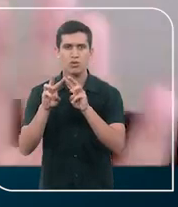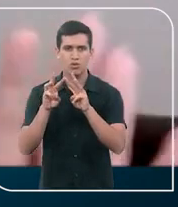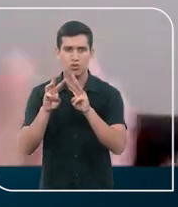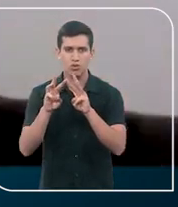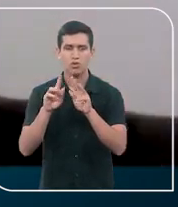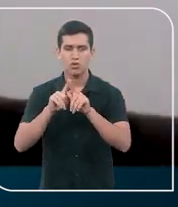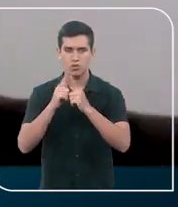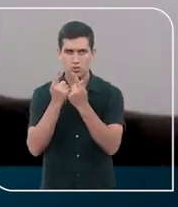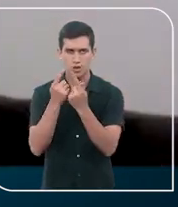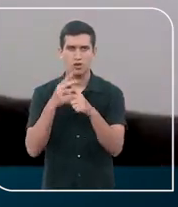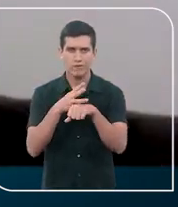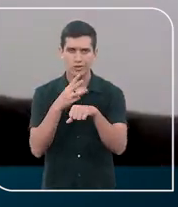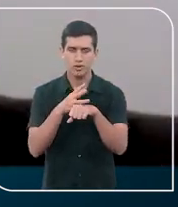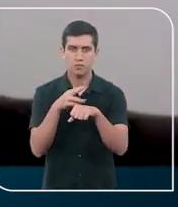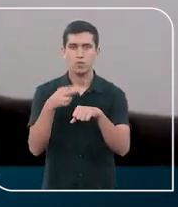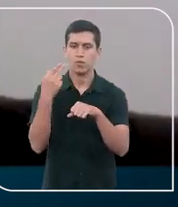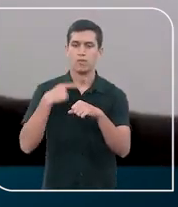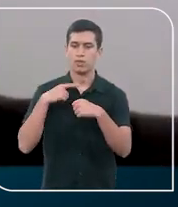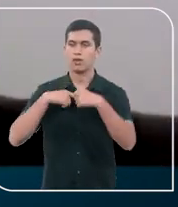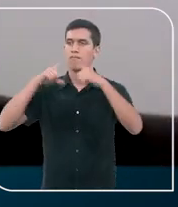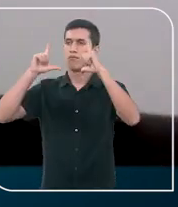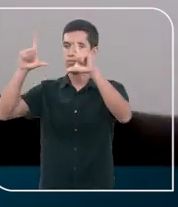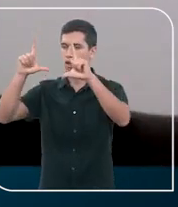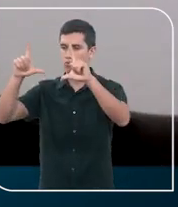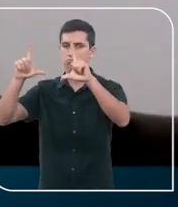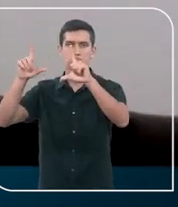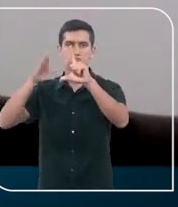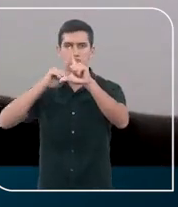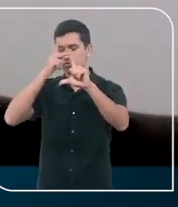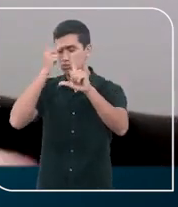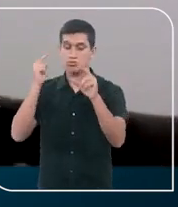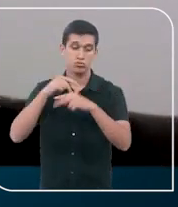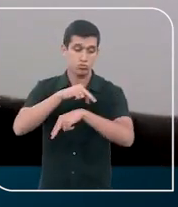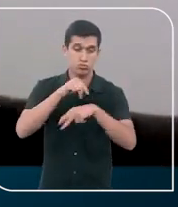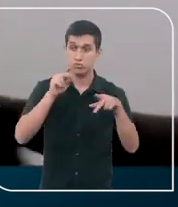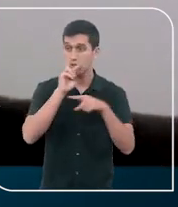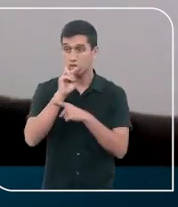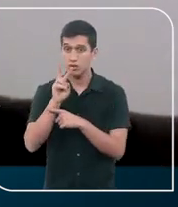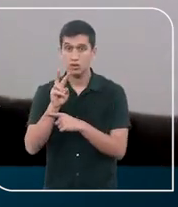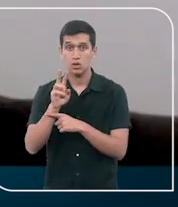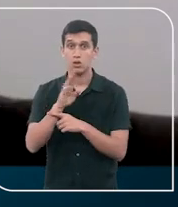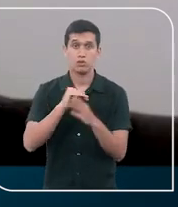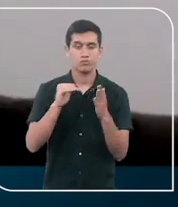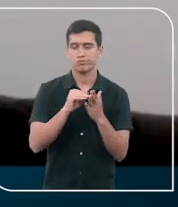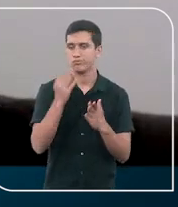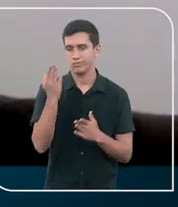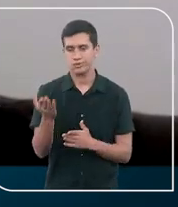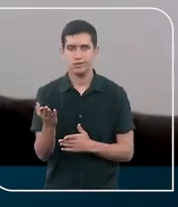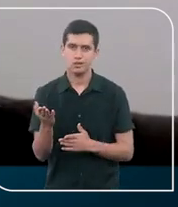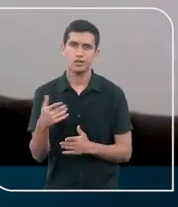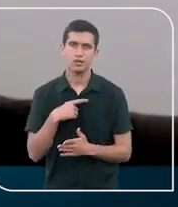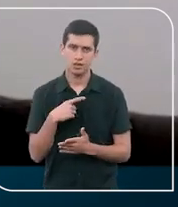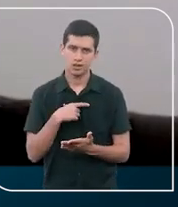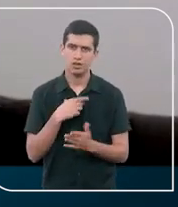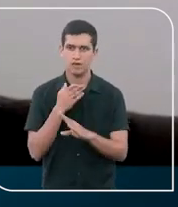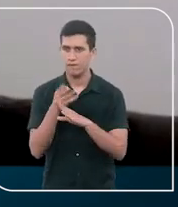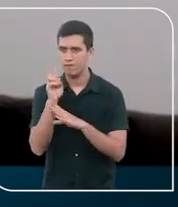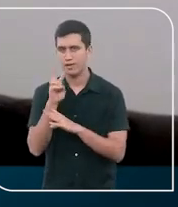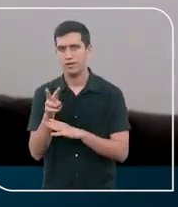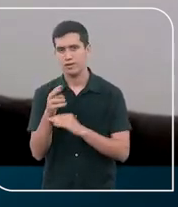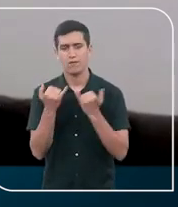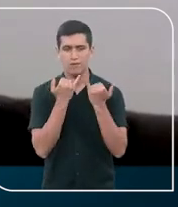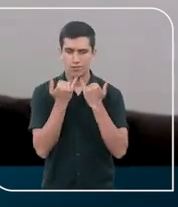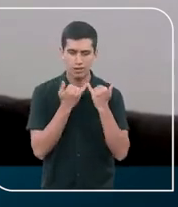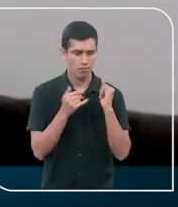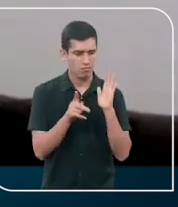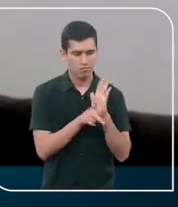que muitas vezes fica ali com esse circuito interno de TV e todas as pessoas que entram e saem têm acesso. Então, são cautelas